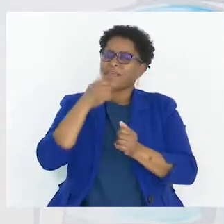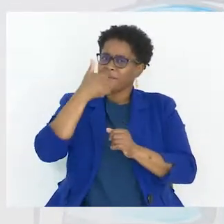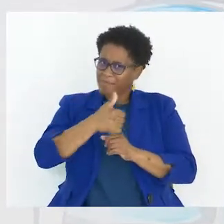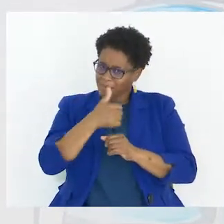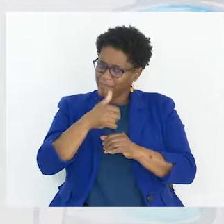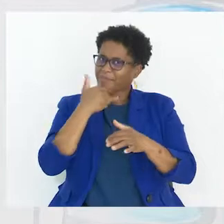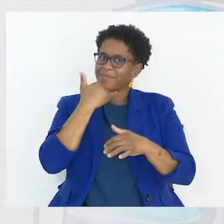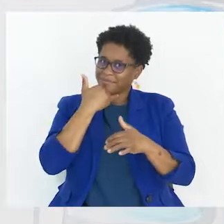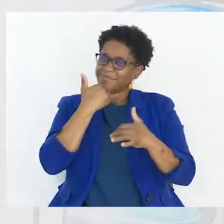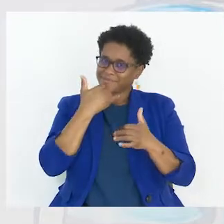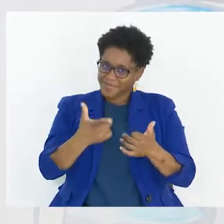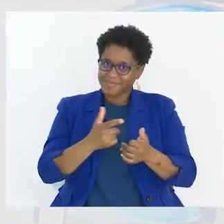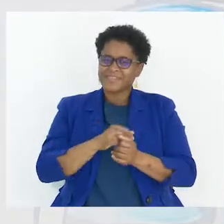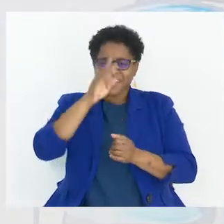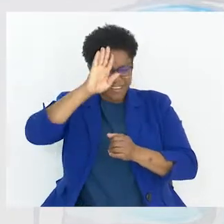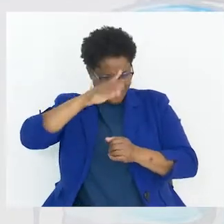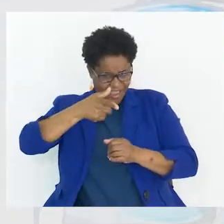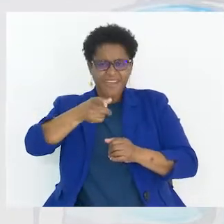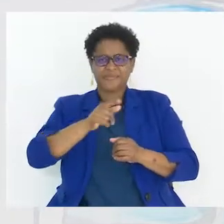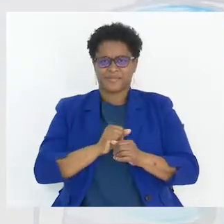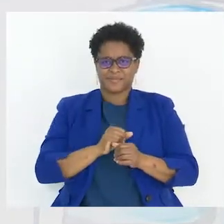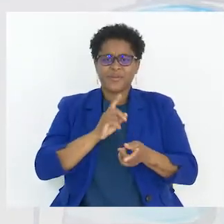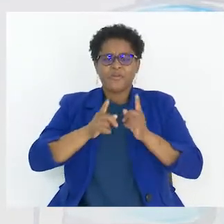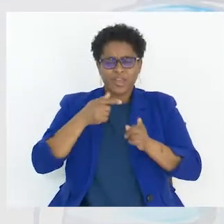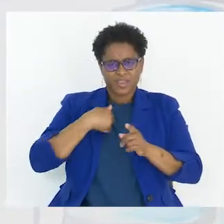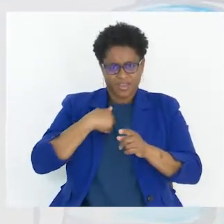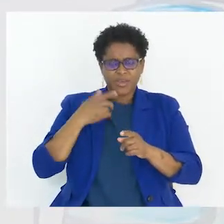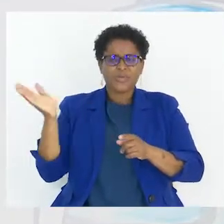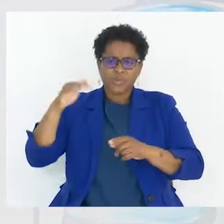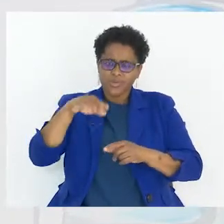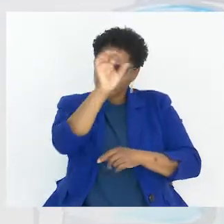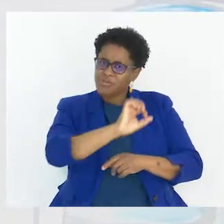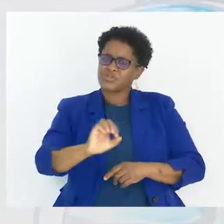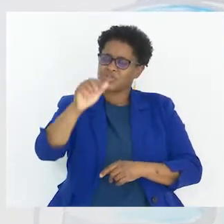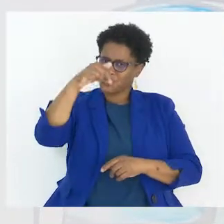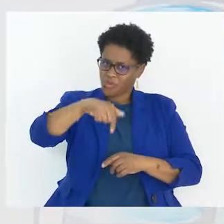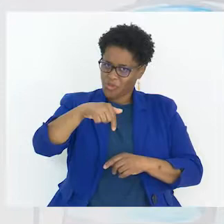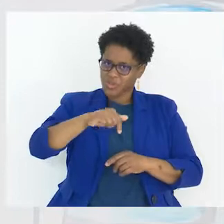bem animada. Sabem o que eu trouxe para vocês hoje?